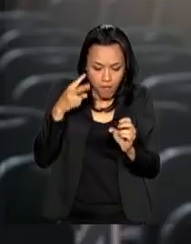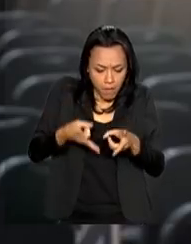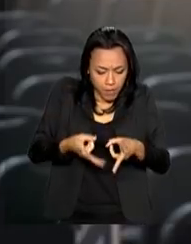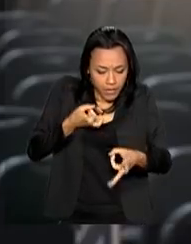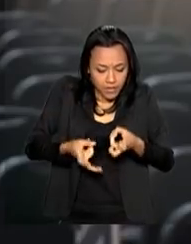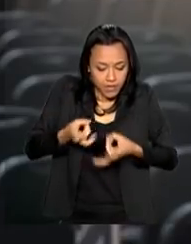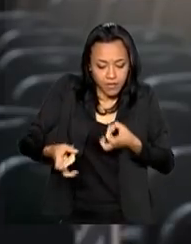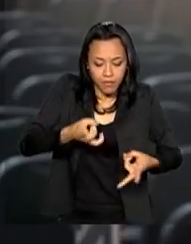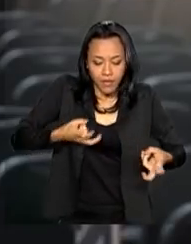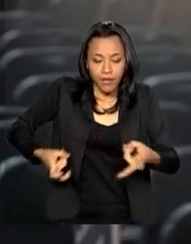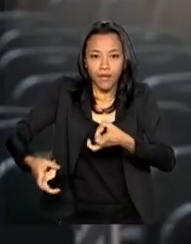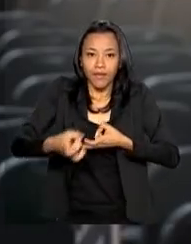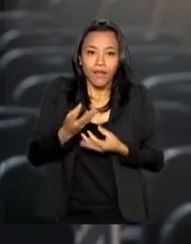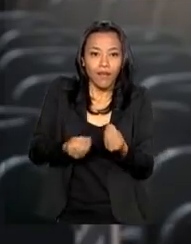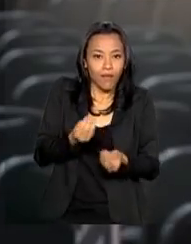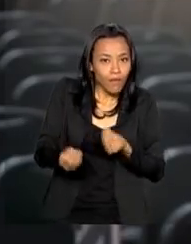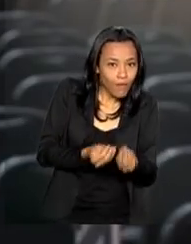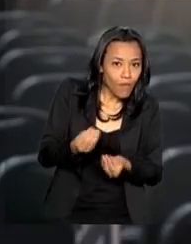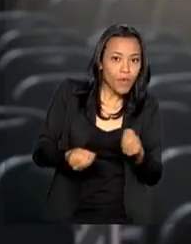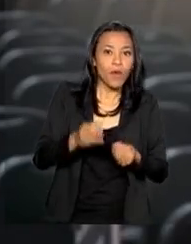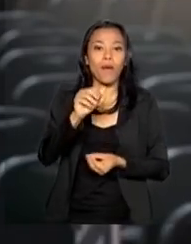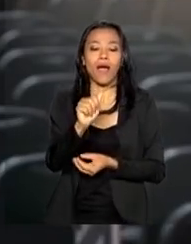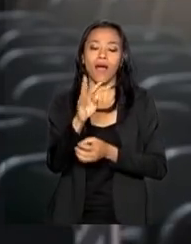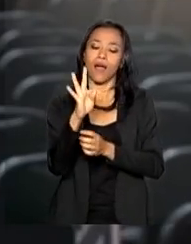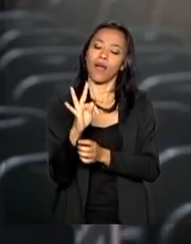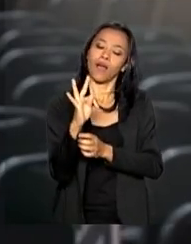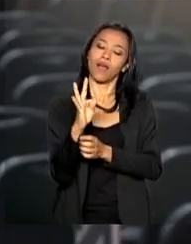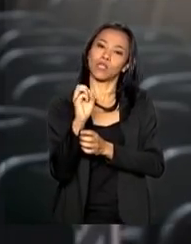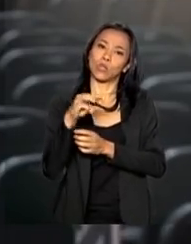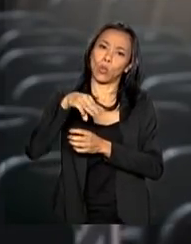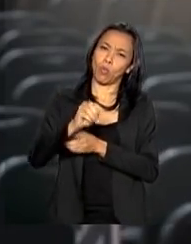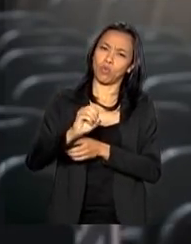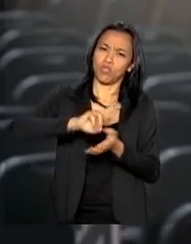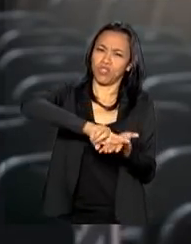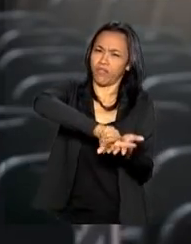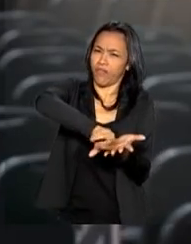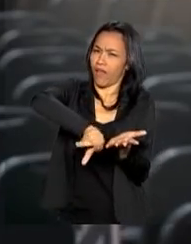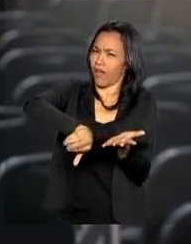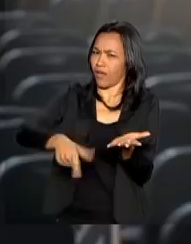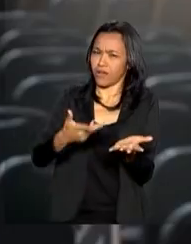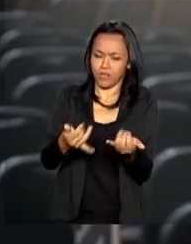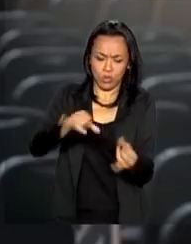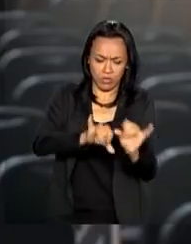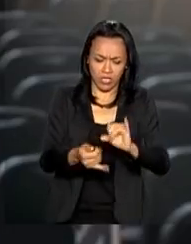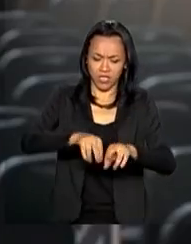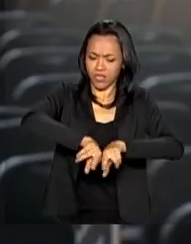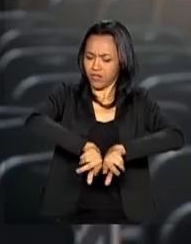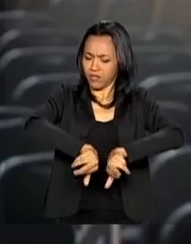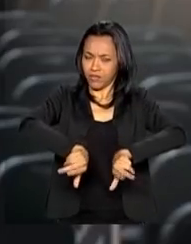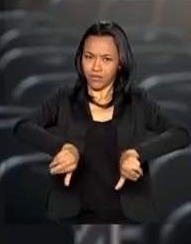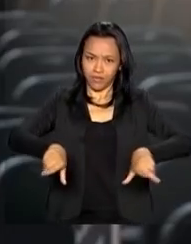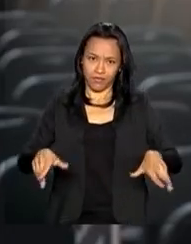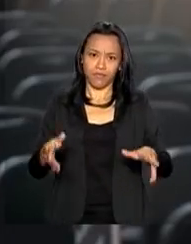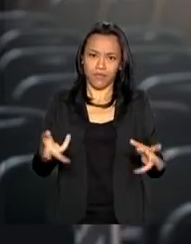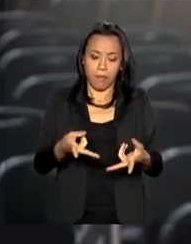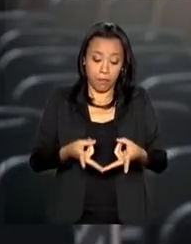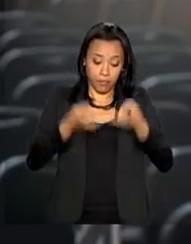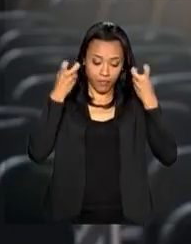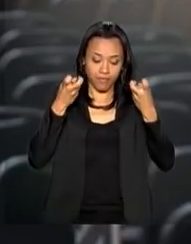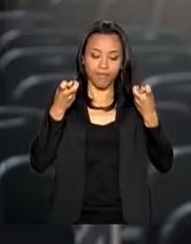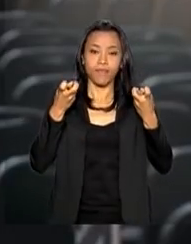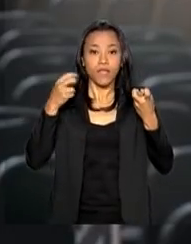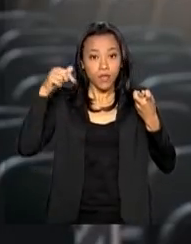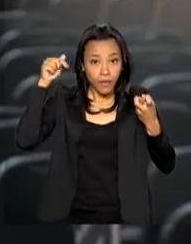comportamento das moléculas e dos átomos de diversos materiais, substâncias e matérias.